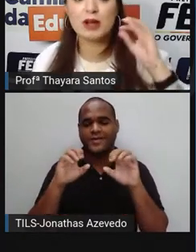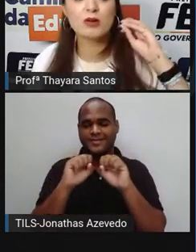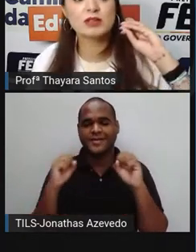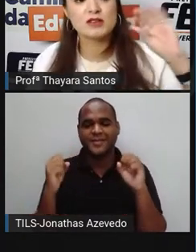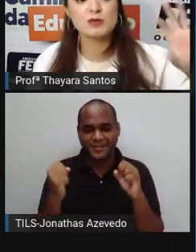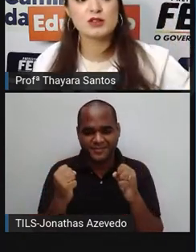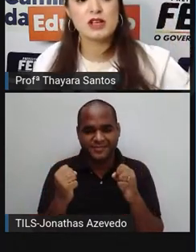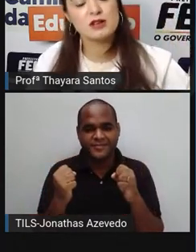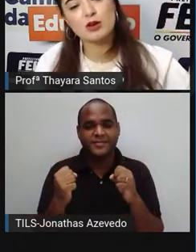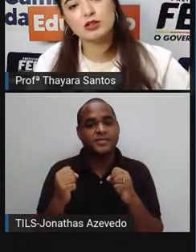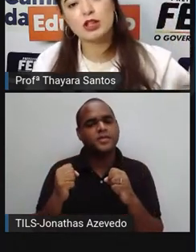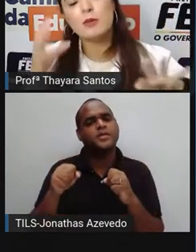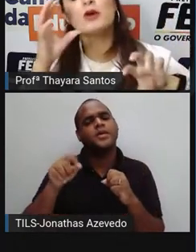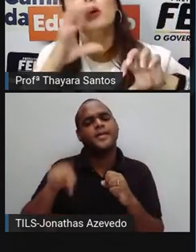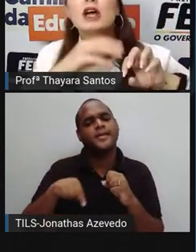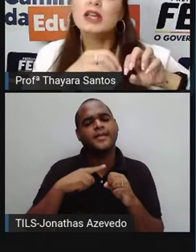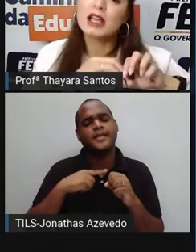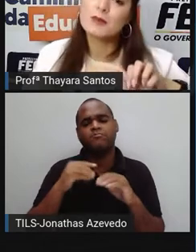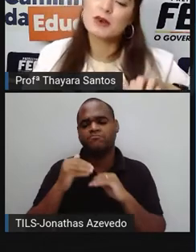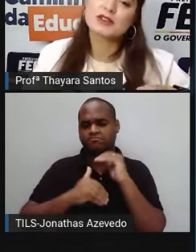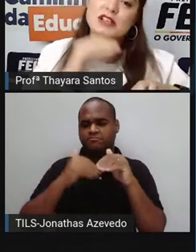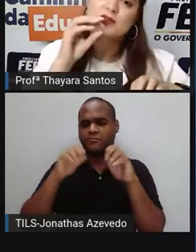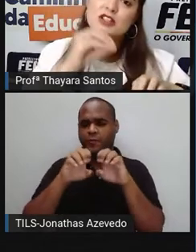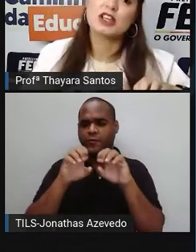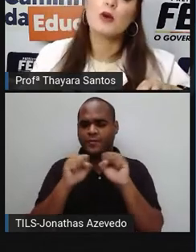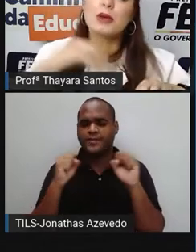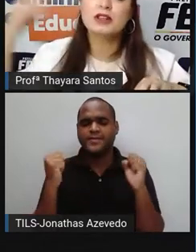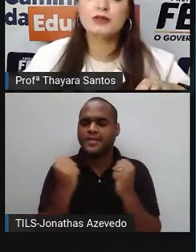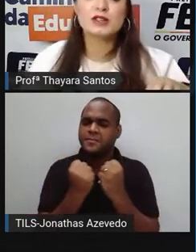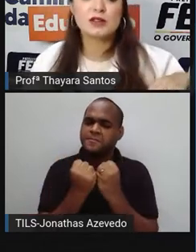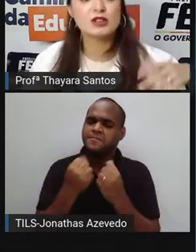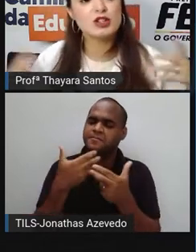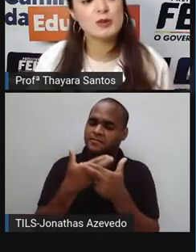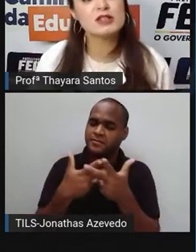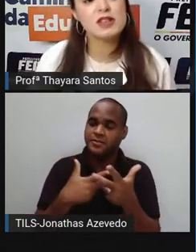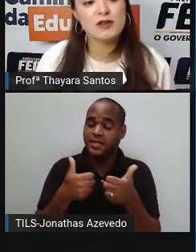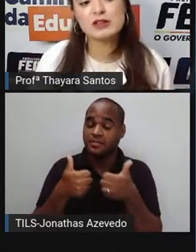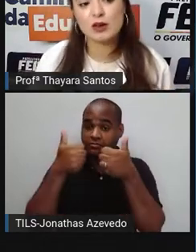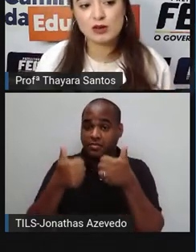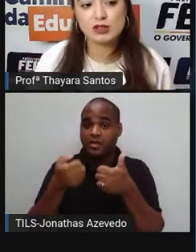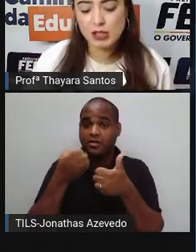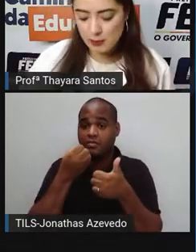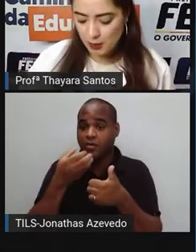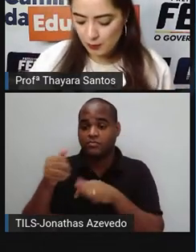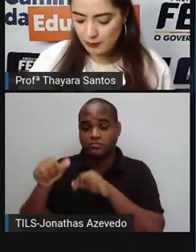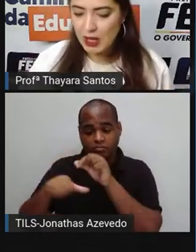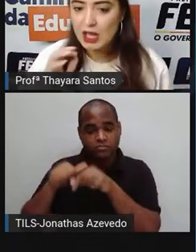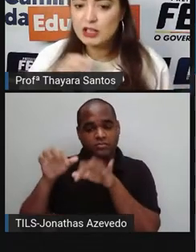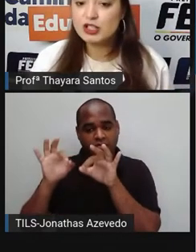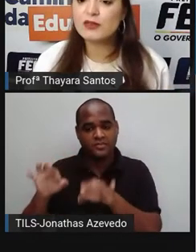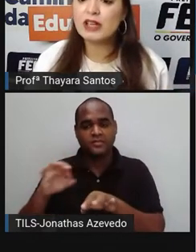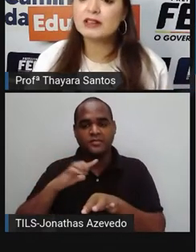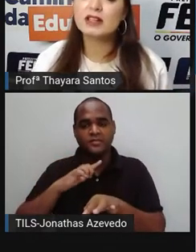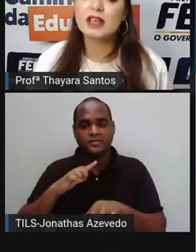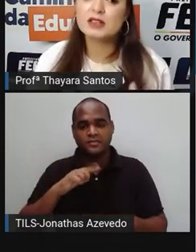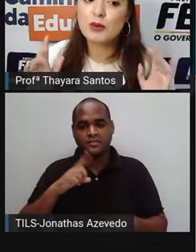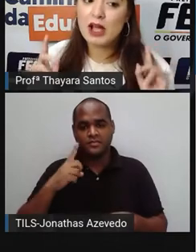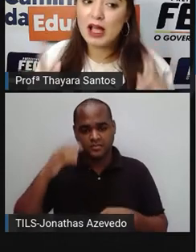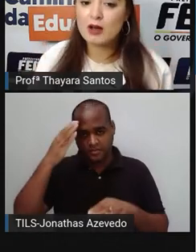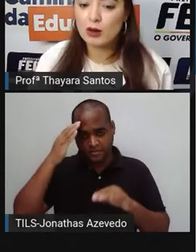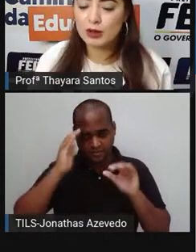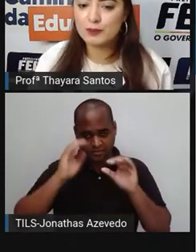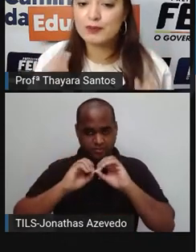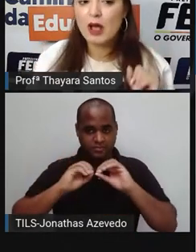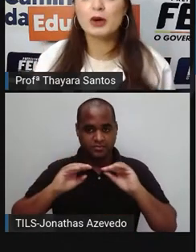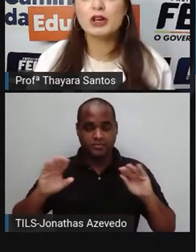então primeiro acontece no processo ecossistêmico e aquele processo vai gerar um benefício que a gente chama de serviço ecossistêmico a gente vai entender